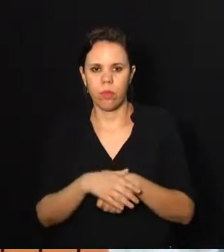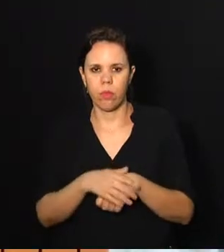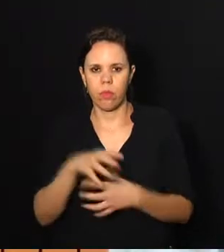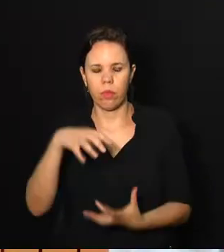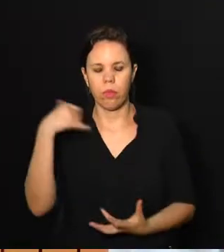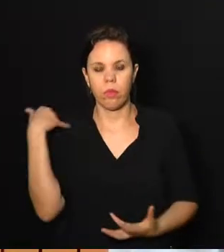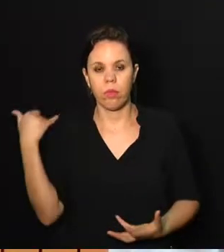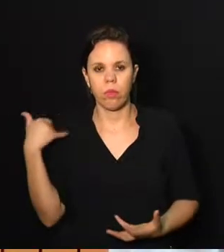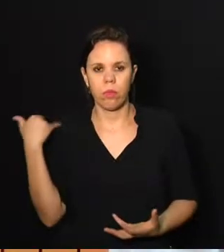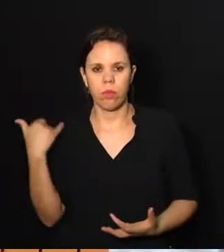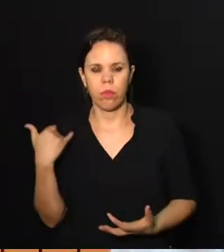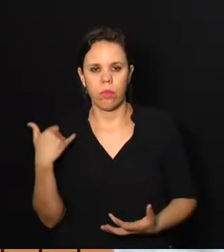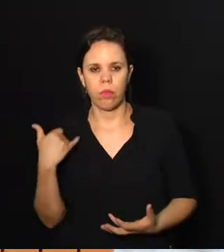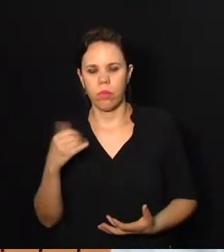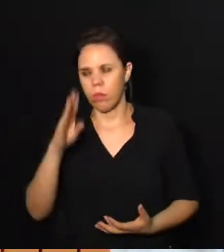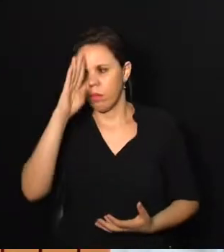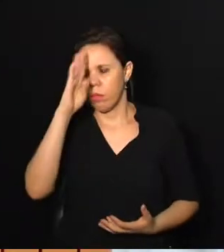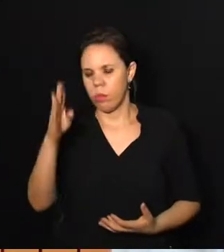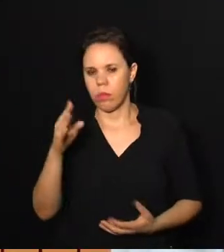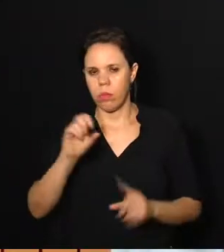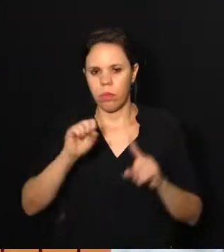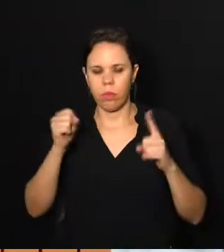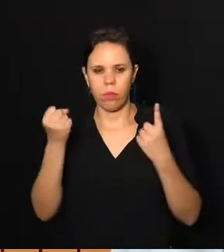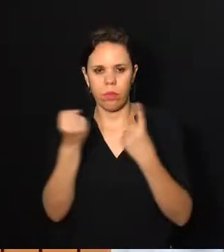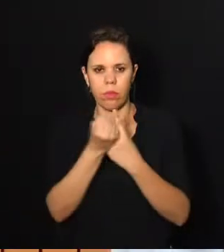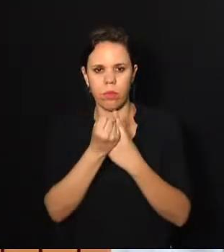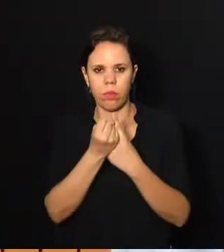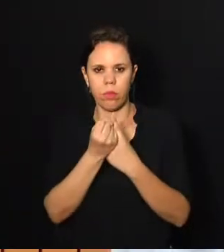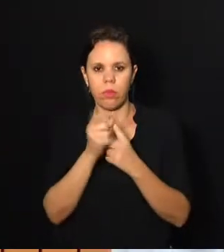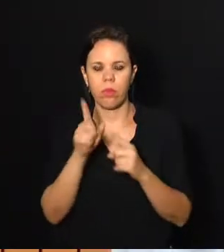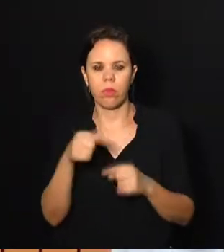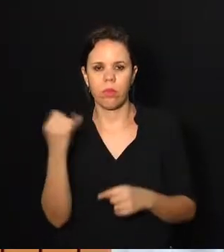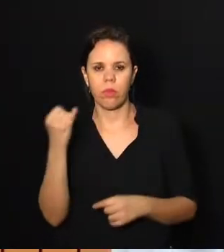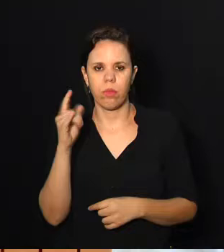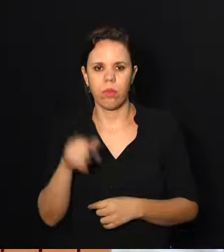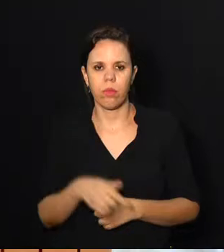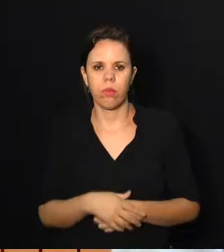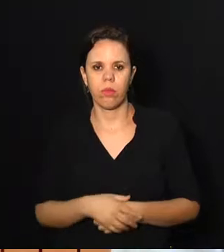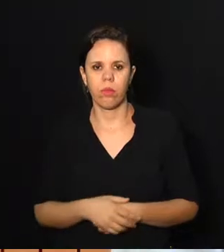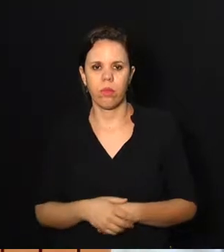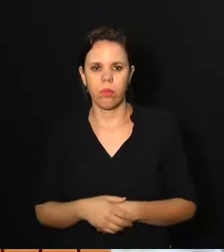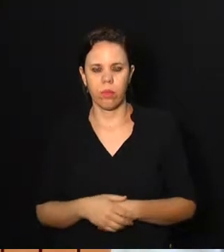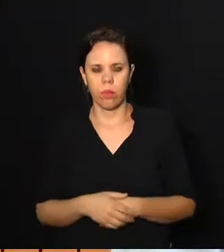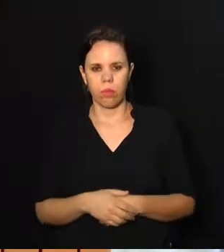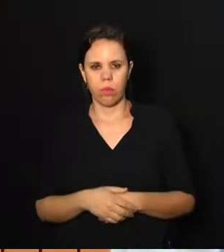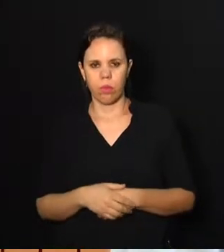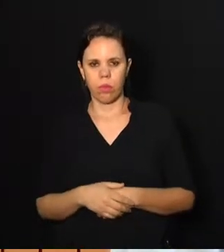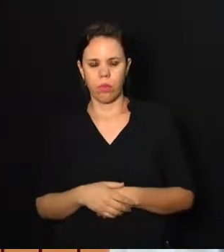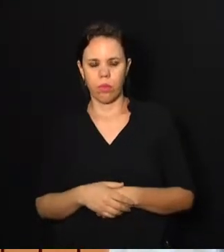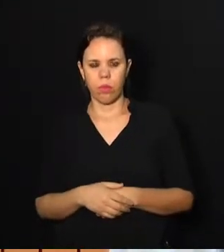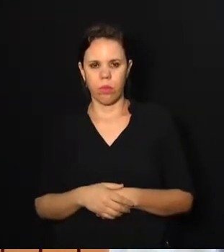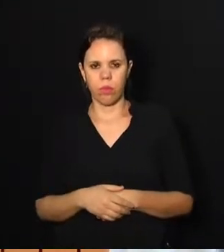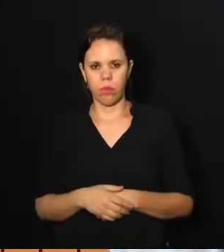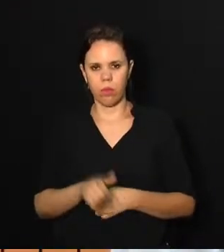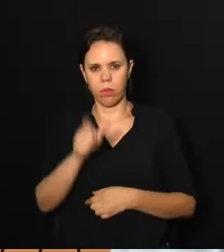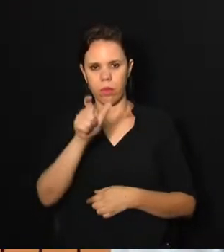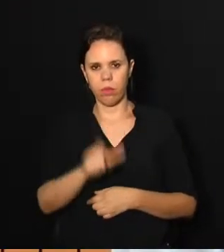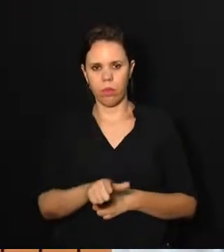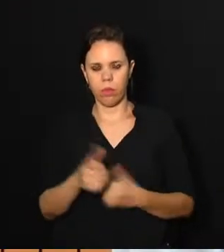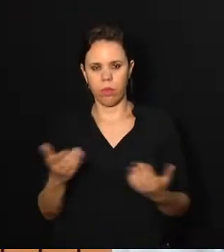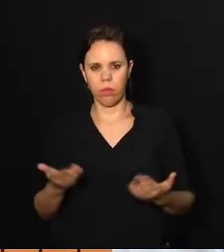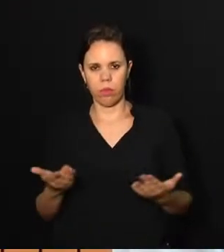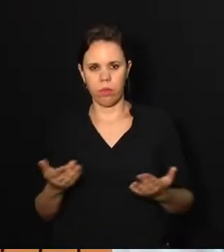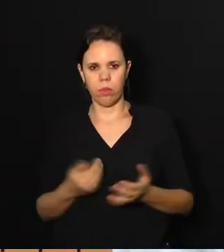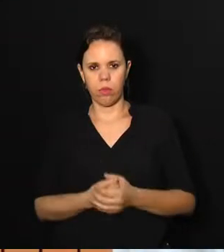idoso no protagonismo da sociedade. Hoje é muito importante isso, né? A pessoa hoje